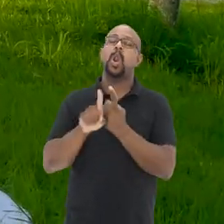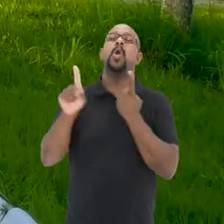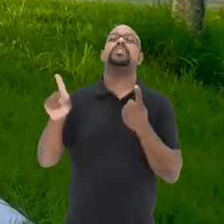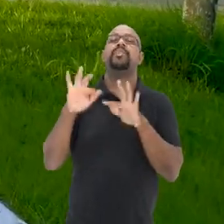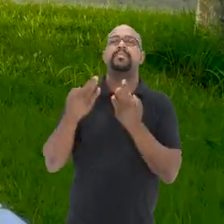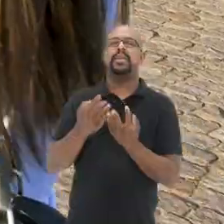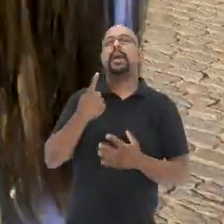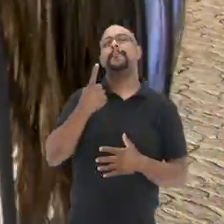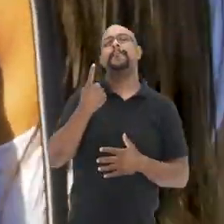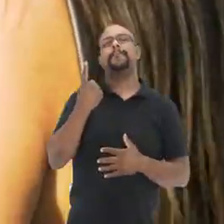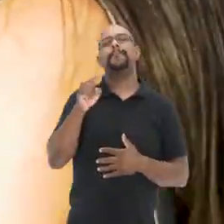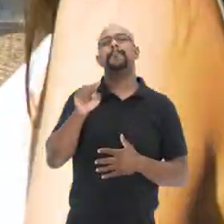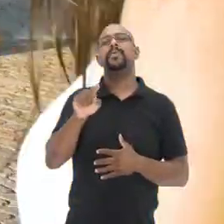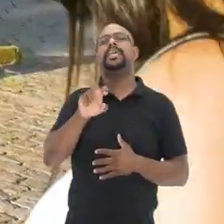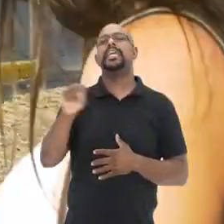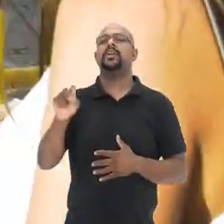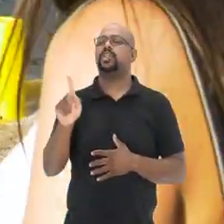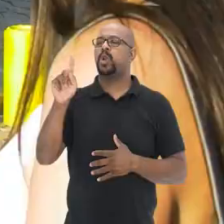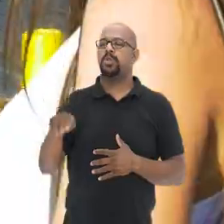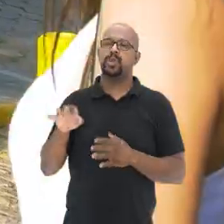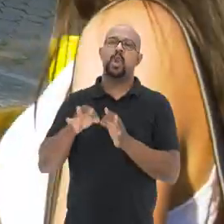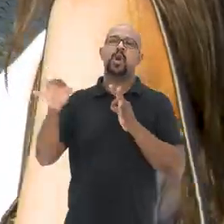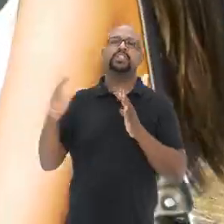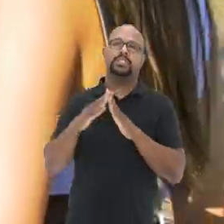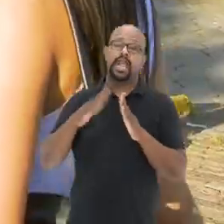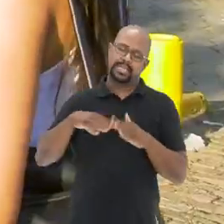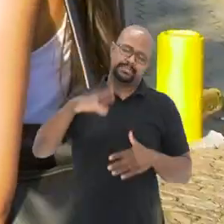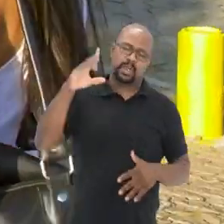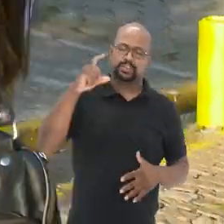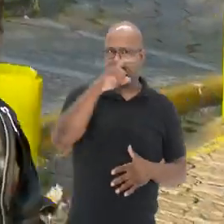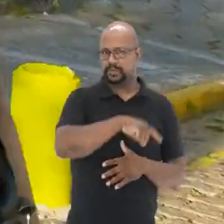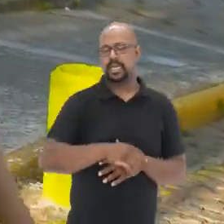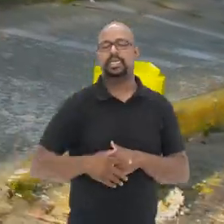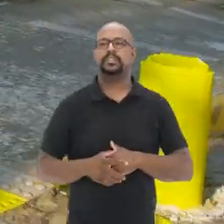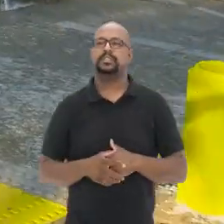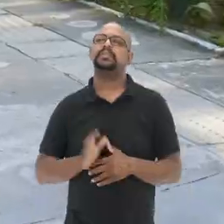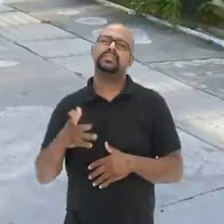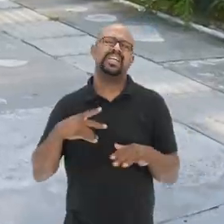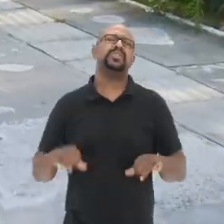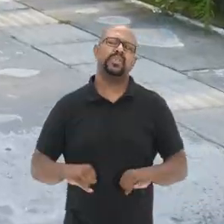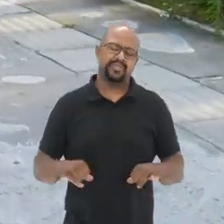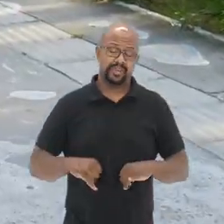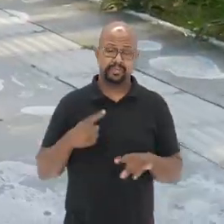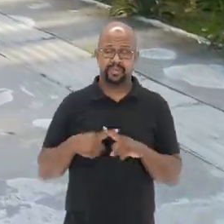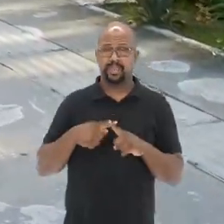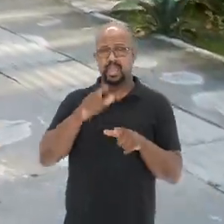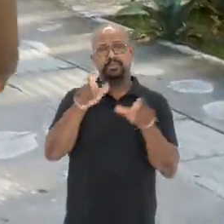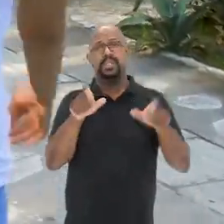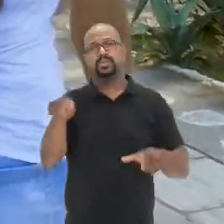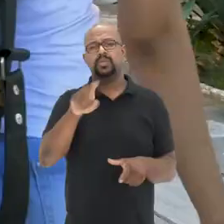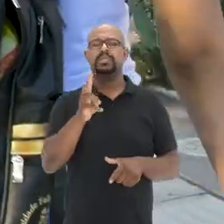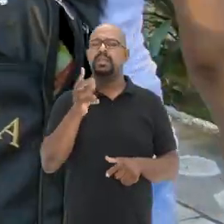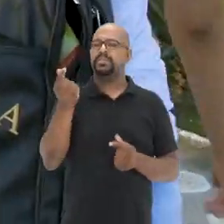estou longe da família, né? 1.500 quilômetros longe de casa e tem sido uma das maiores dificuldades. Já sofri porque